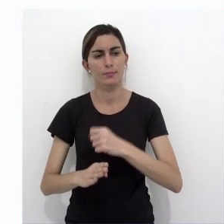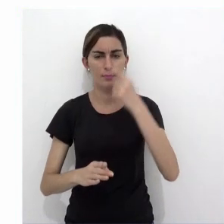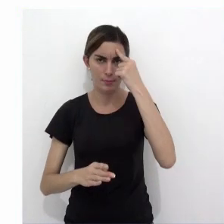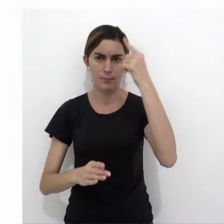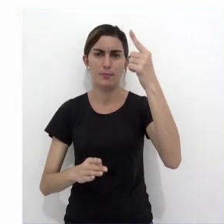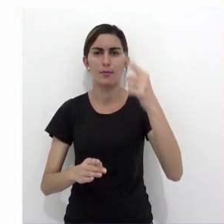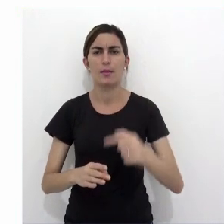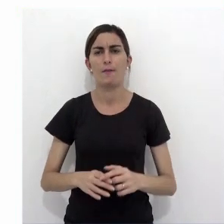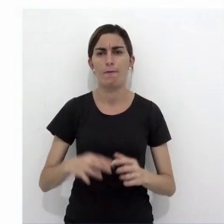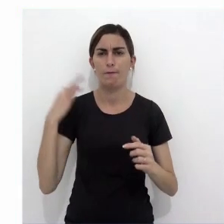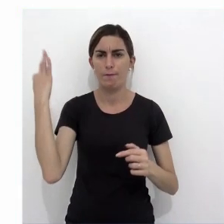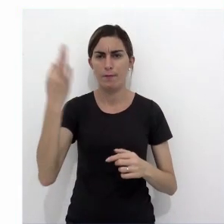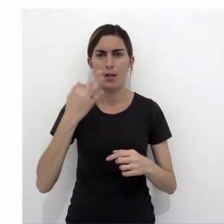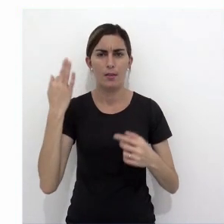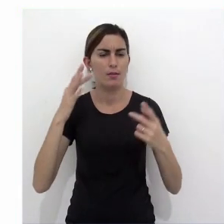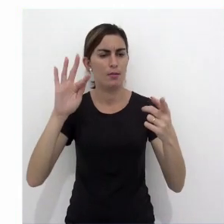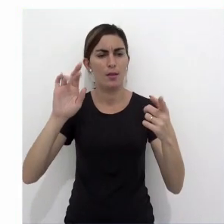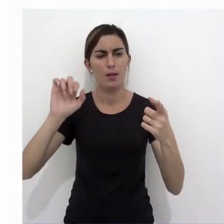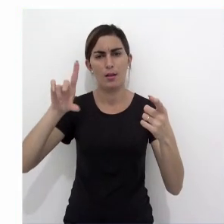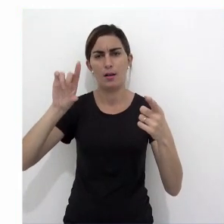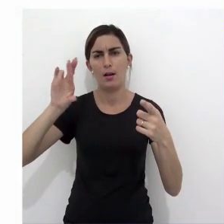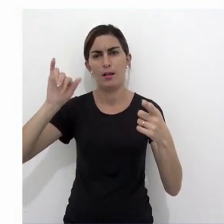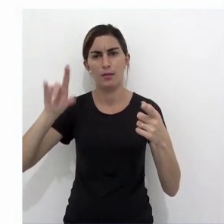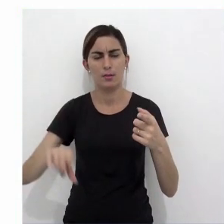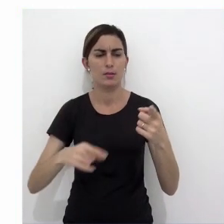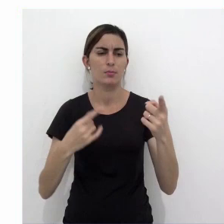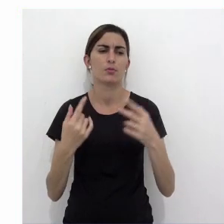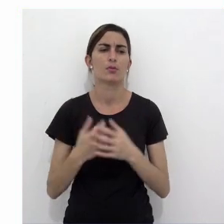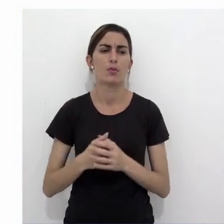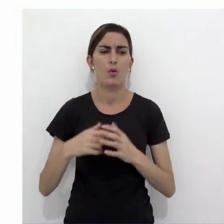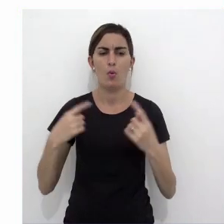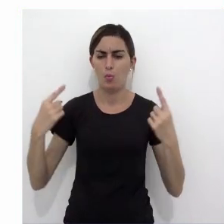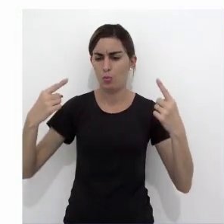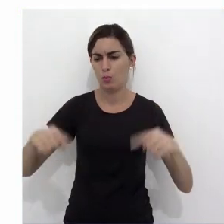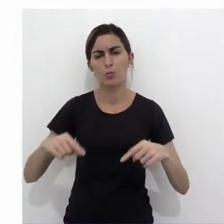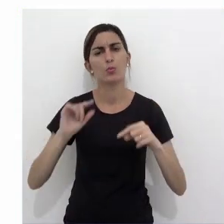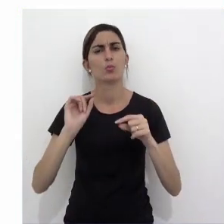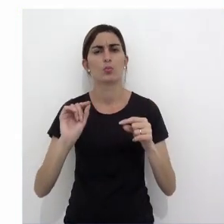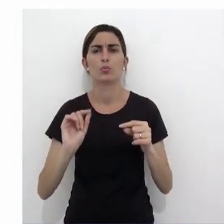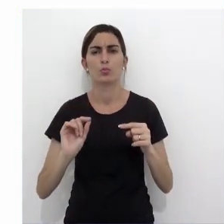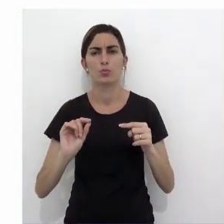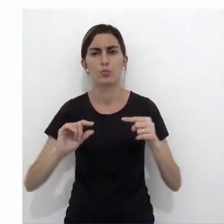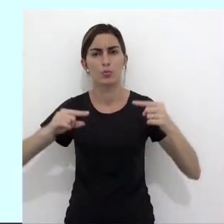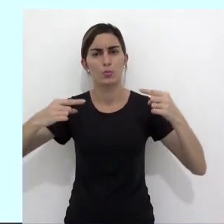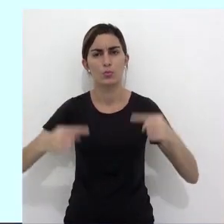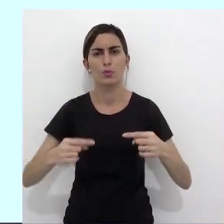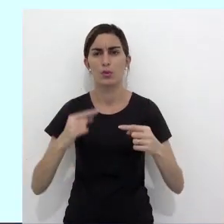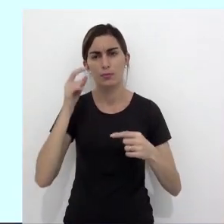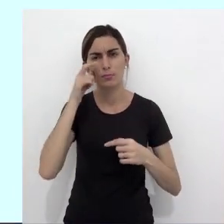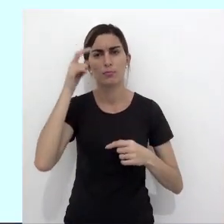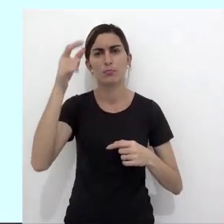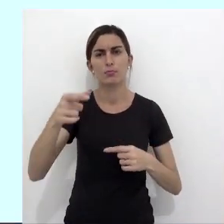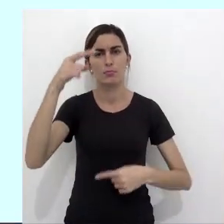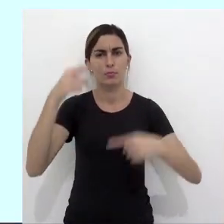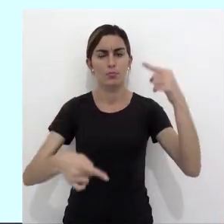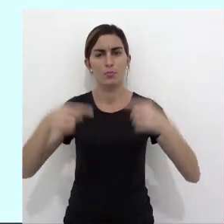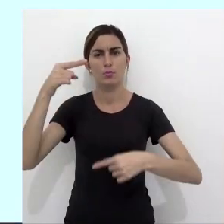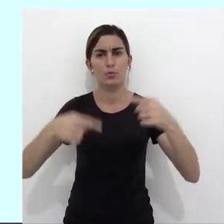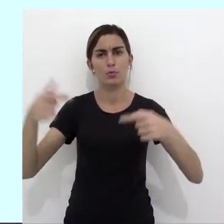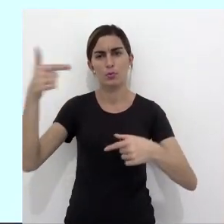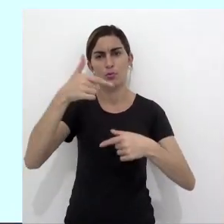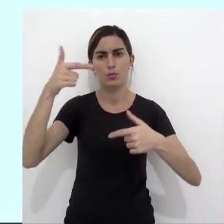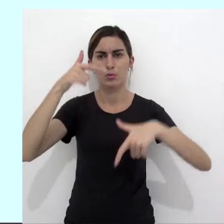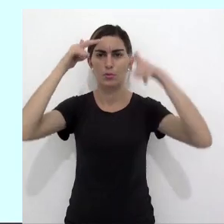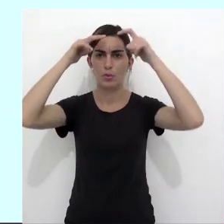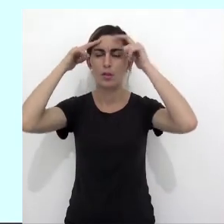do federalismo, não é, uma maior autonomia estadual que confrontava, na realidade, com os interesses políticos do Segundo Reinado, que